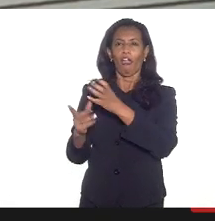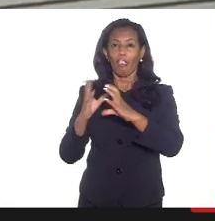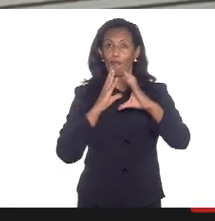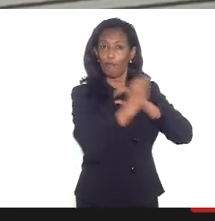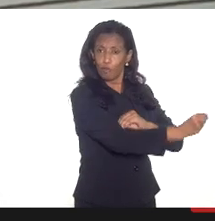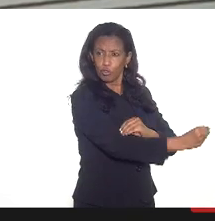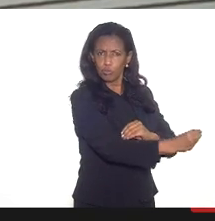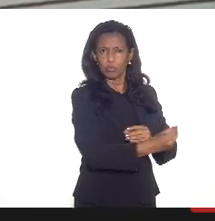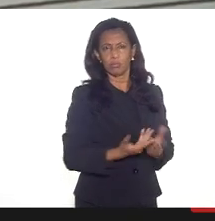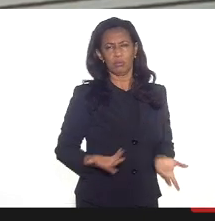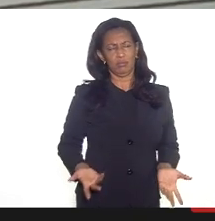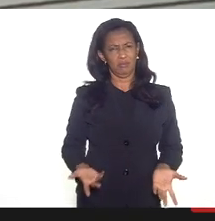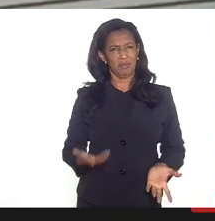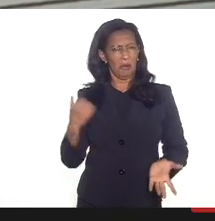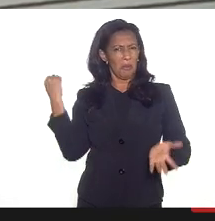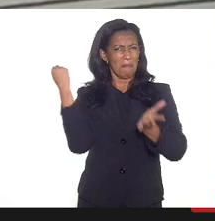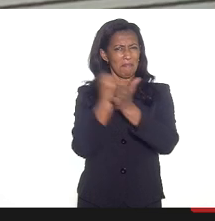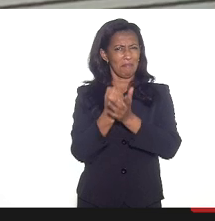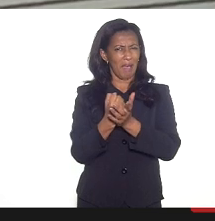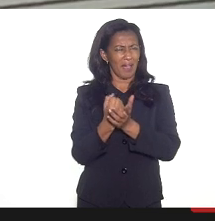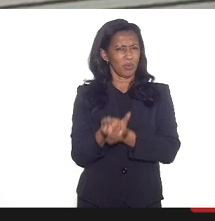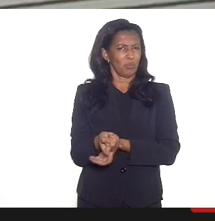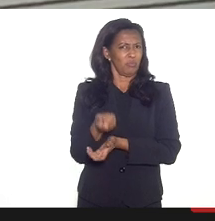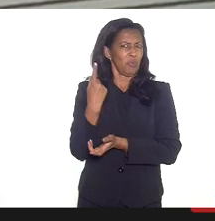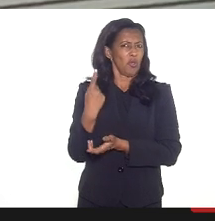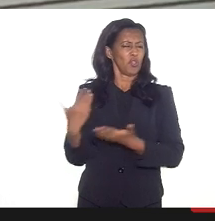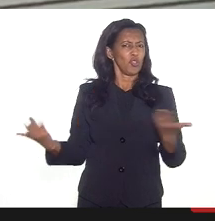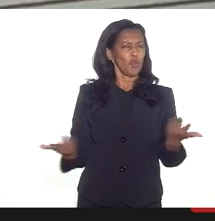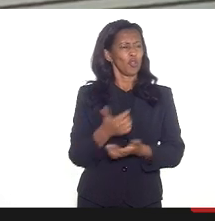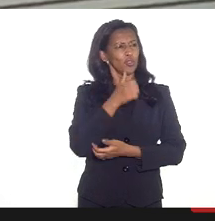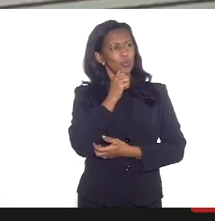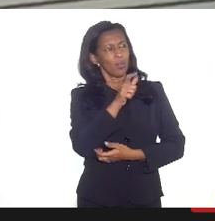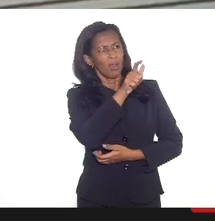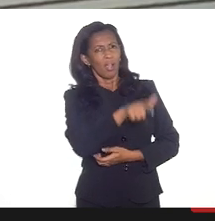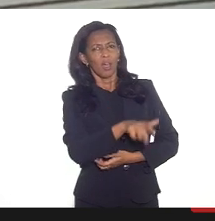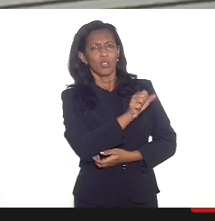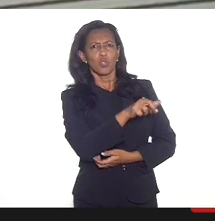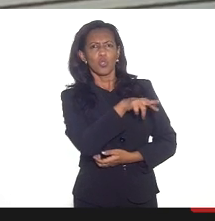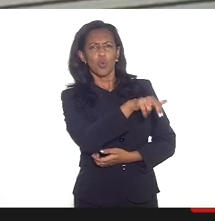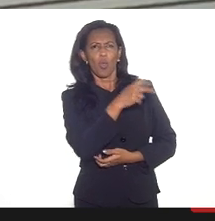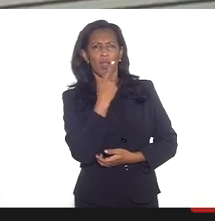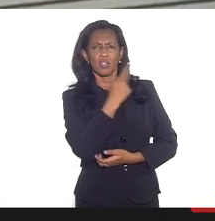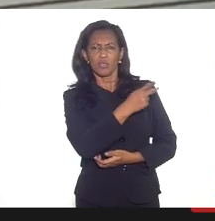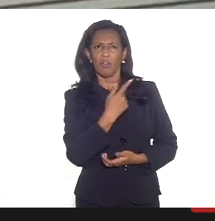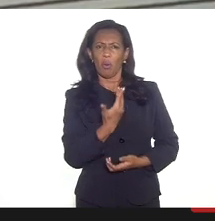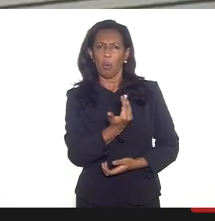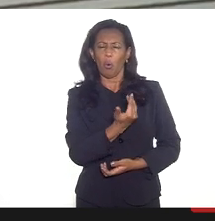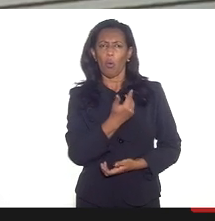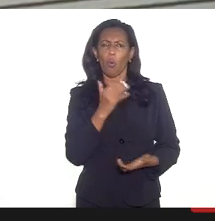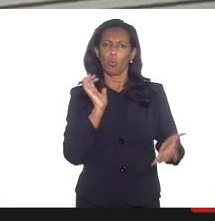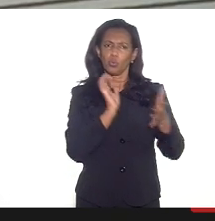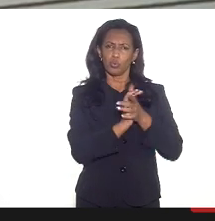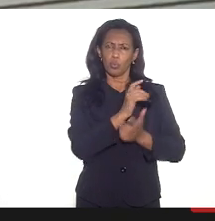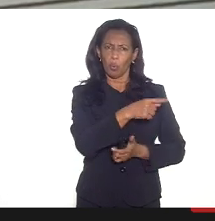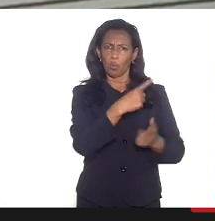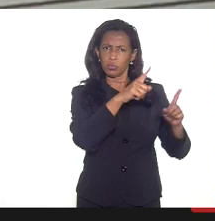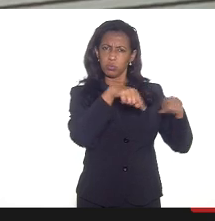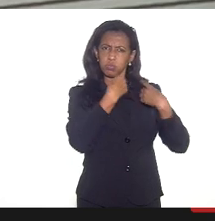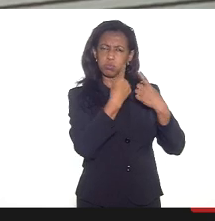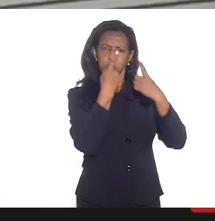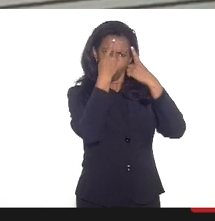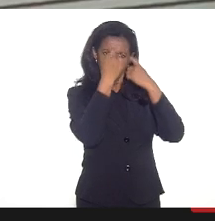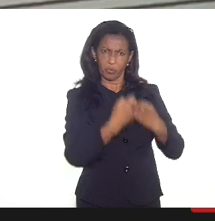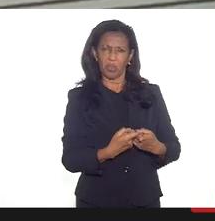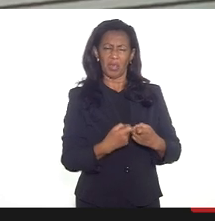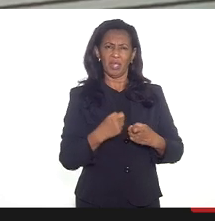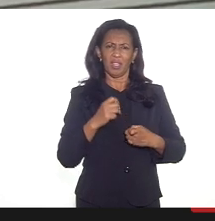Lembrou um pouco, em parte, né, a história que a Solange trouxe, né, do marido agressor, do companheiro agressor, e que depois não